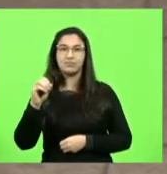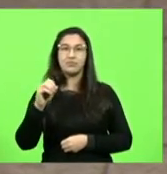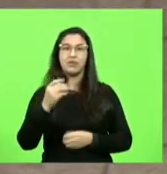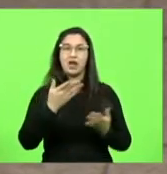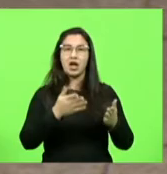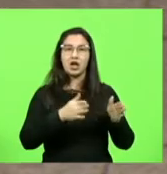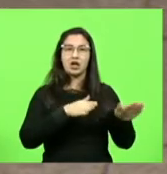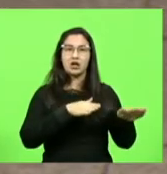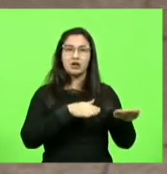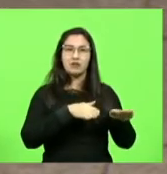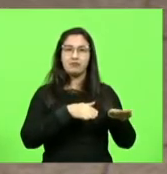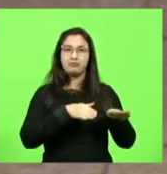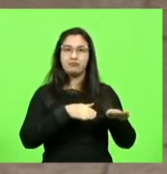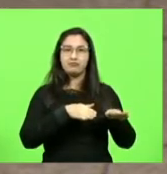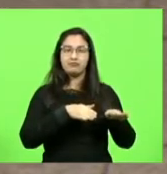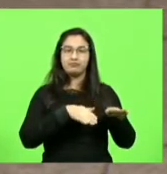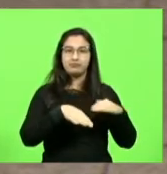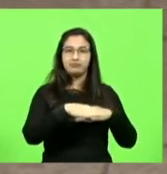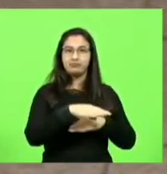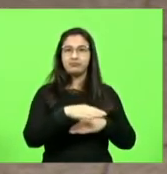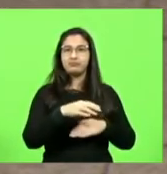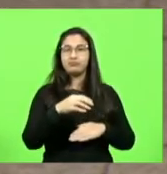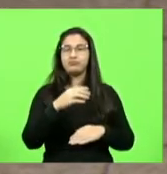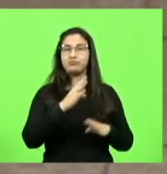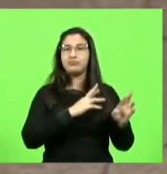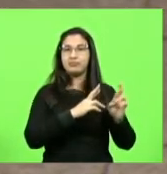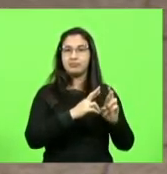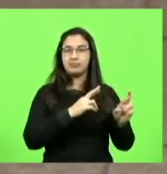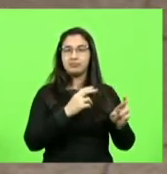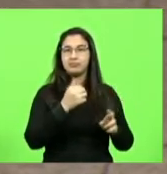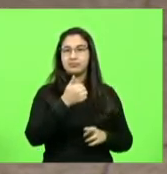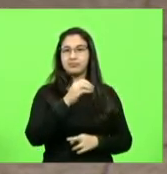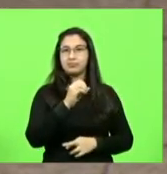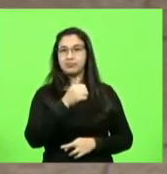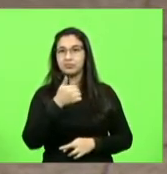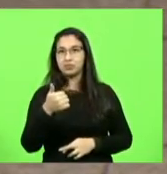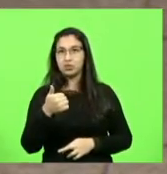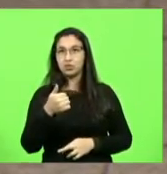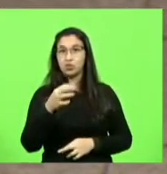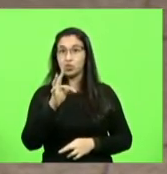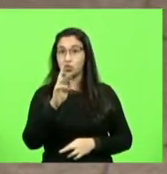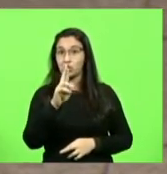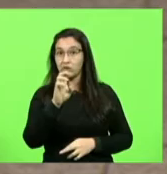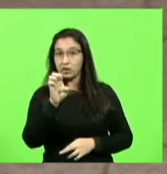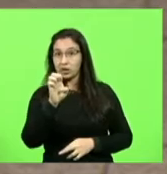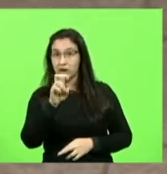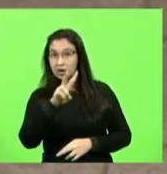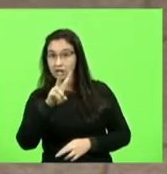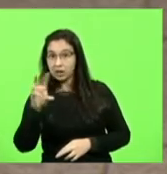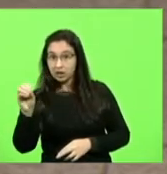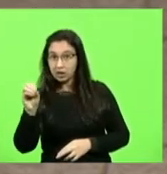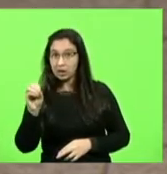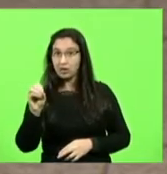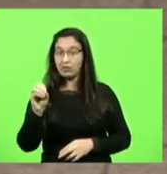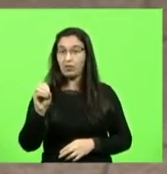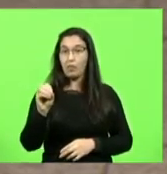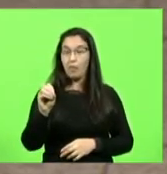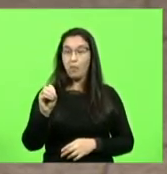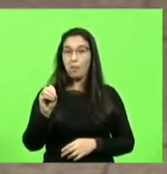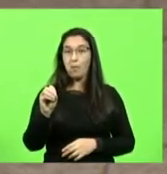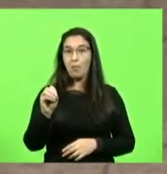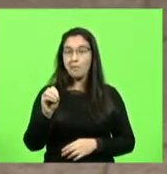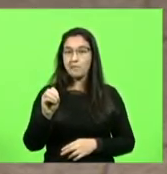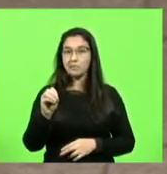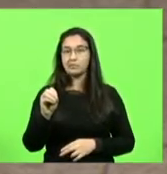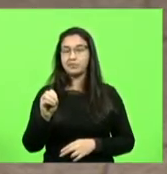a BR-101 e a BR-280, trevo, estou falando de trevo, deputado Krelin,